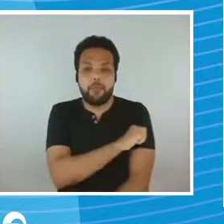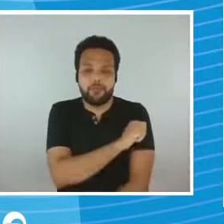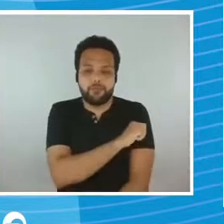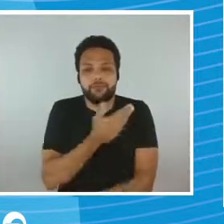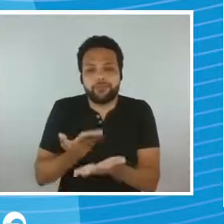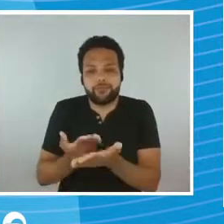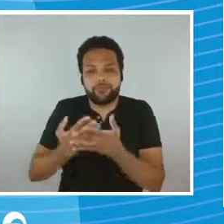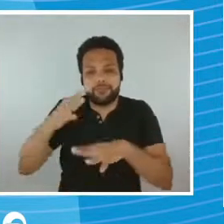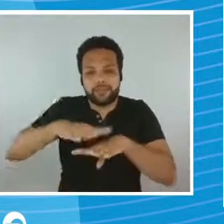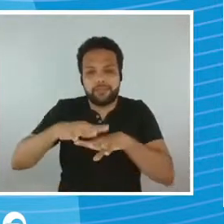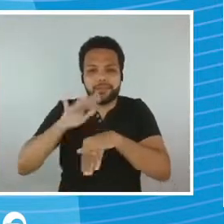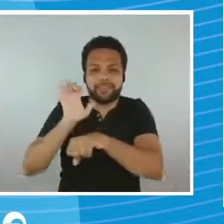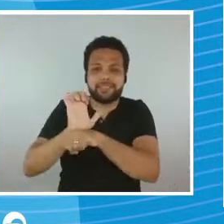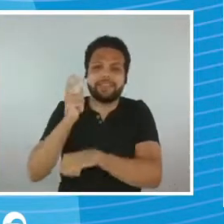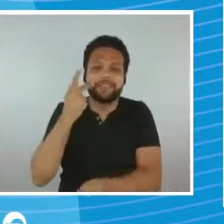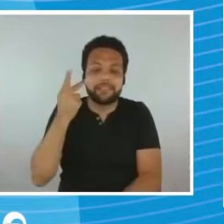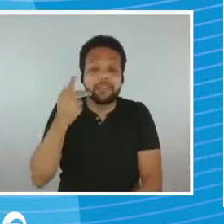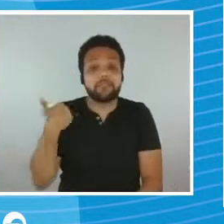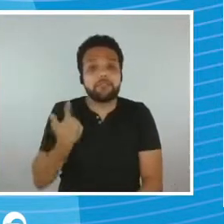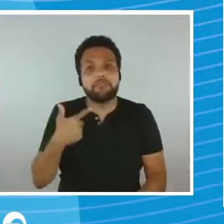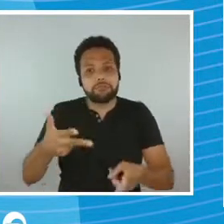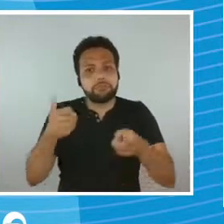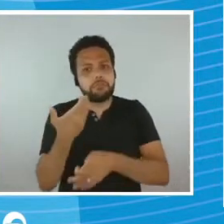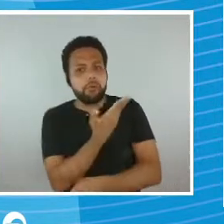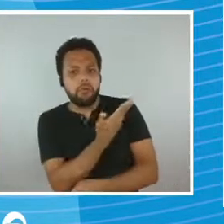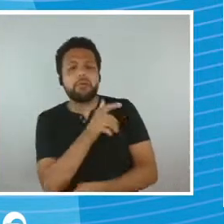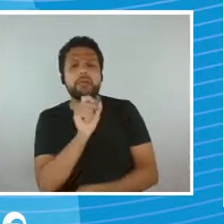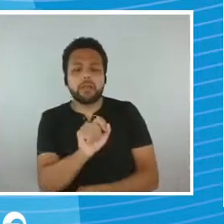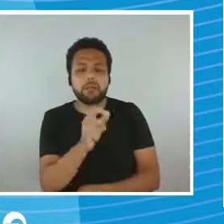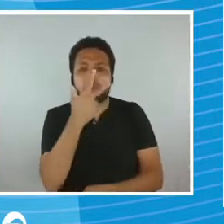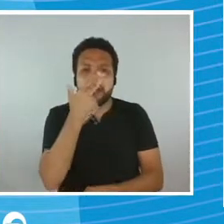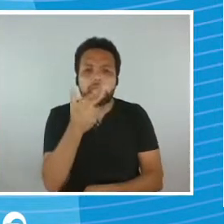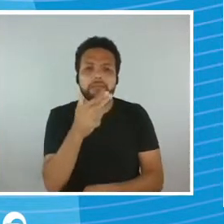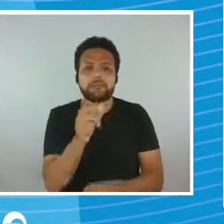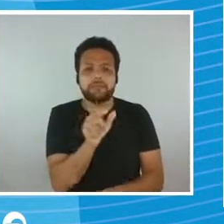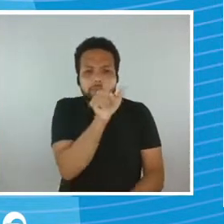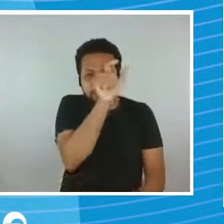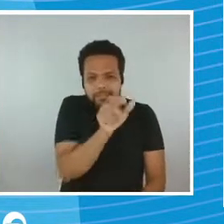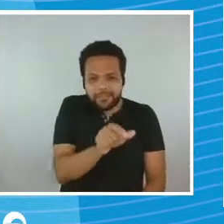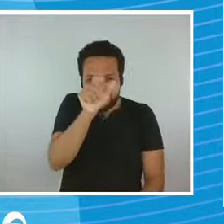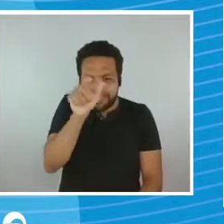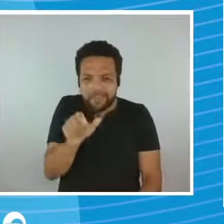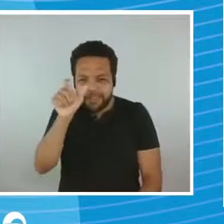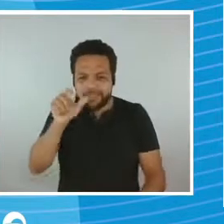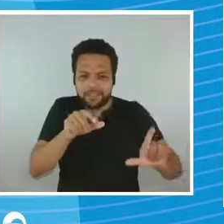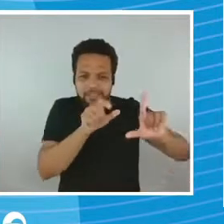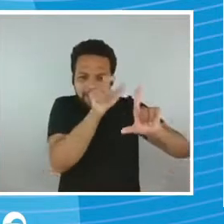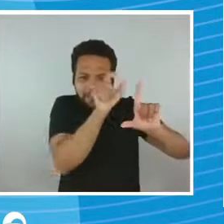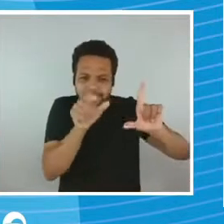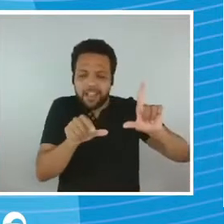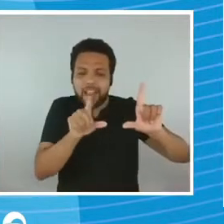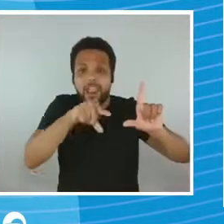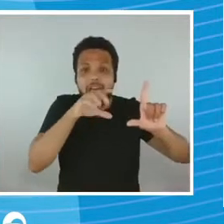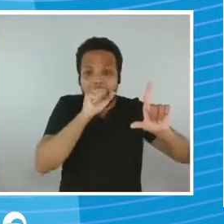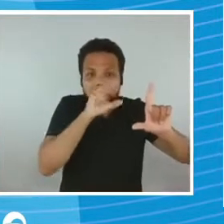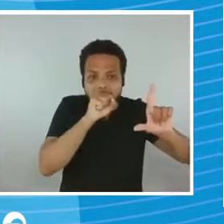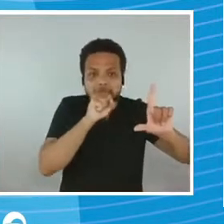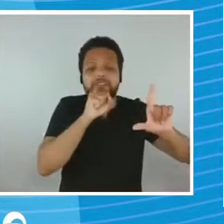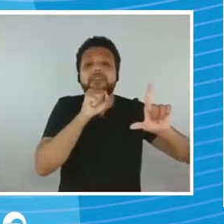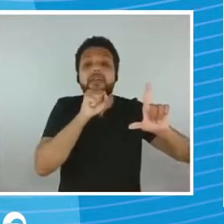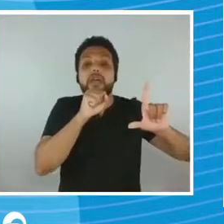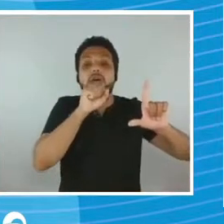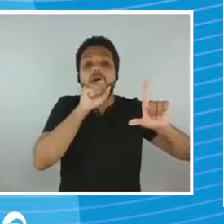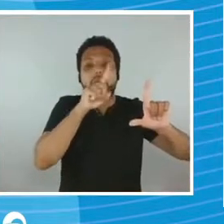uma boa notícia, tem um crescendo, no sentido de que essas barrinhas em laranja são desempenho 17, as barrinhas em verde em 19, e a gente